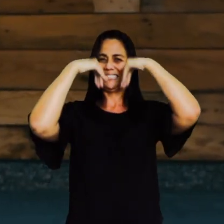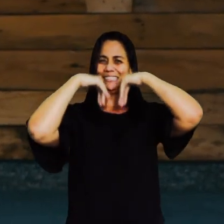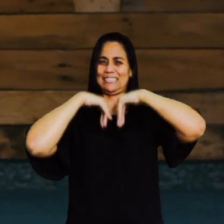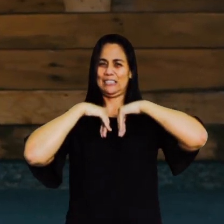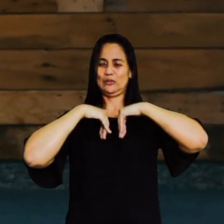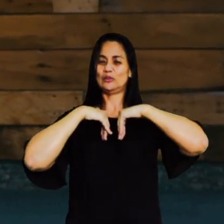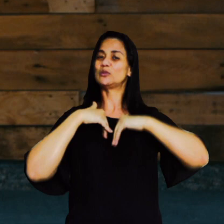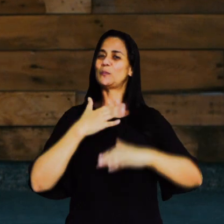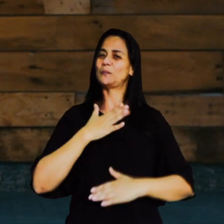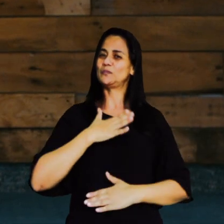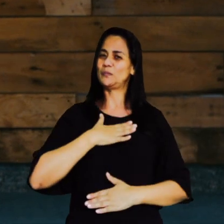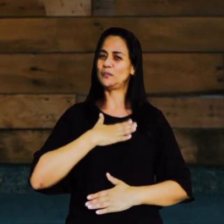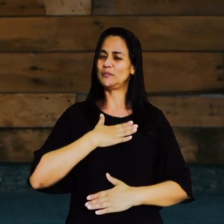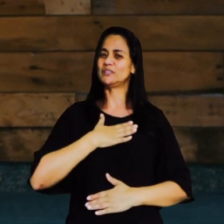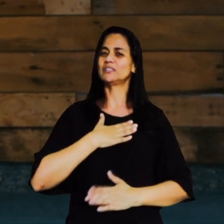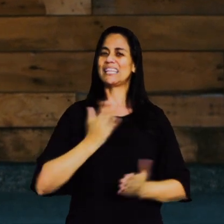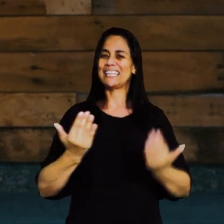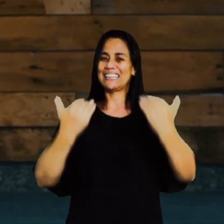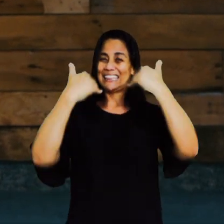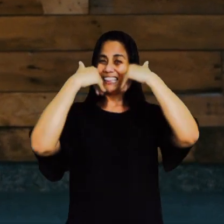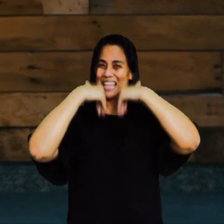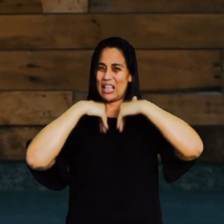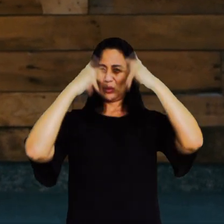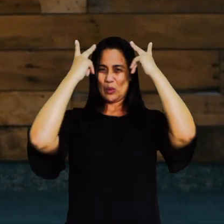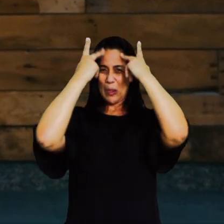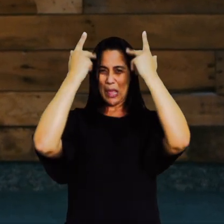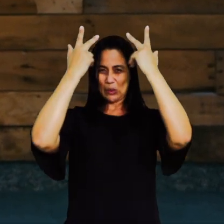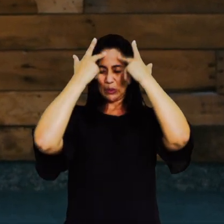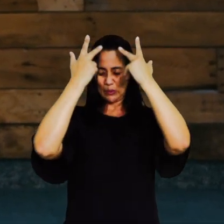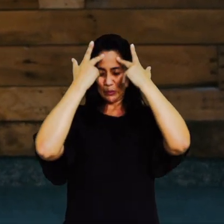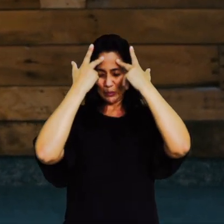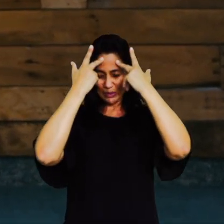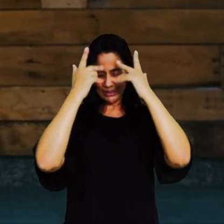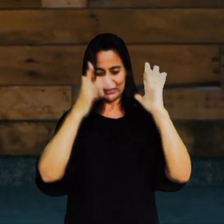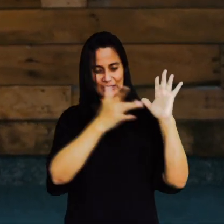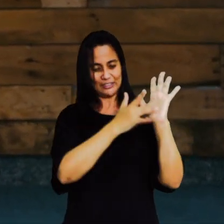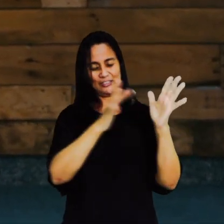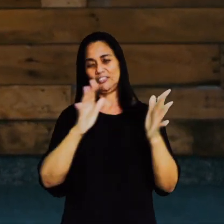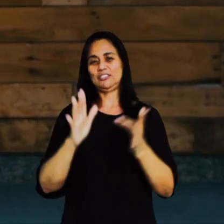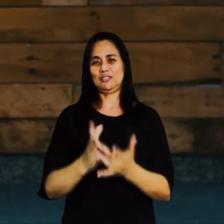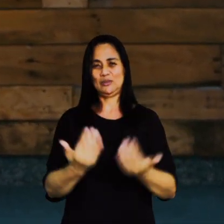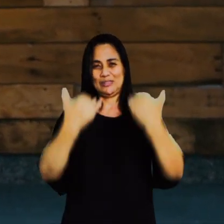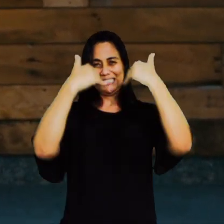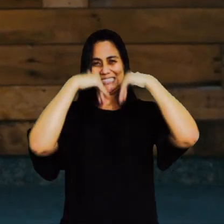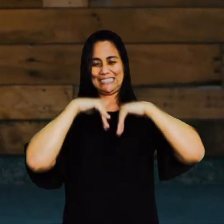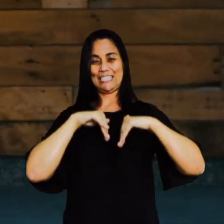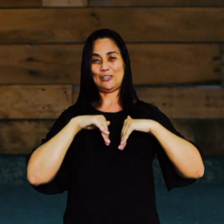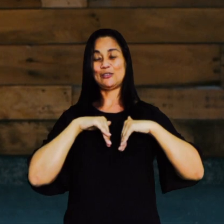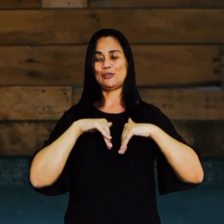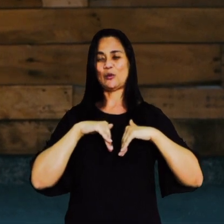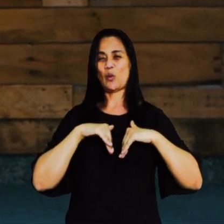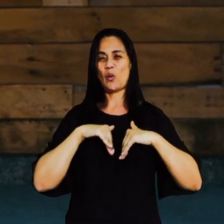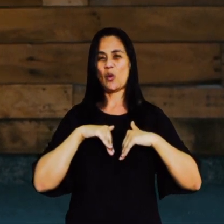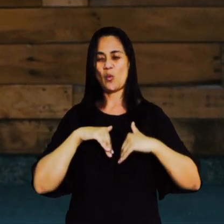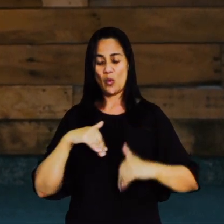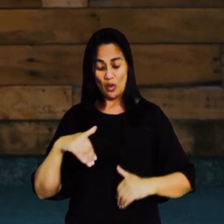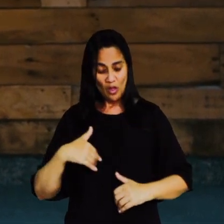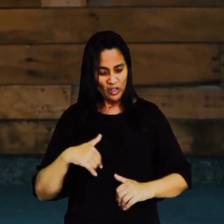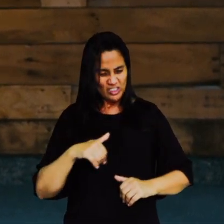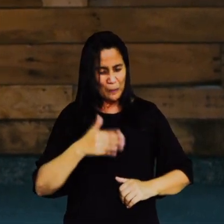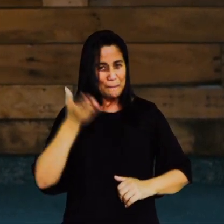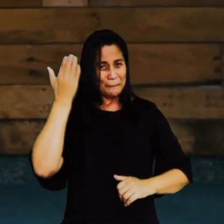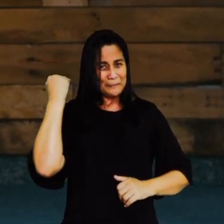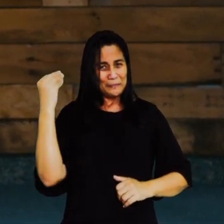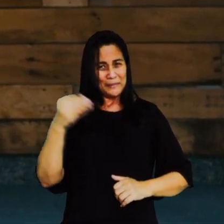É essa natureza de Cristo que nós recebemos quando nascemos de novo. E com